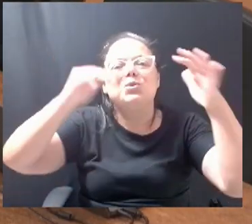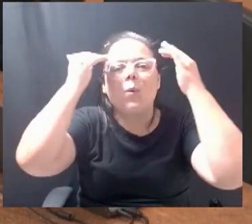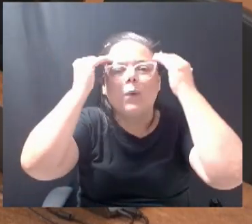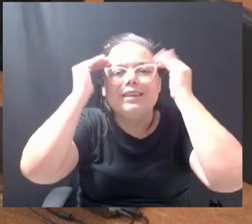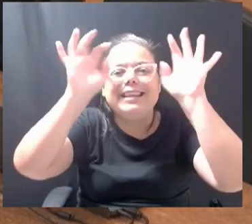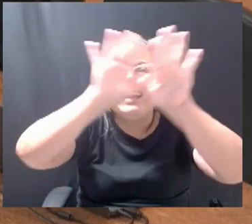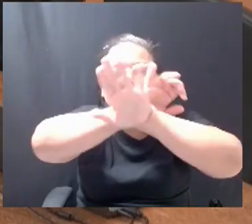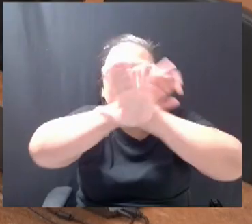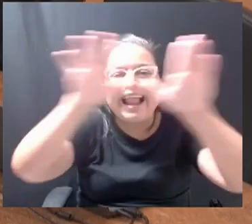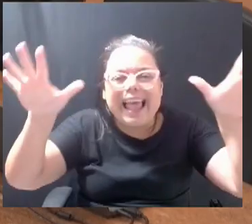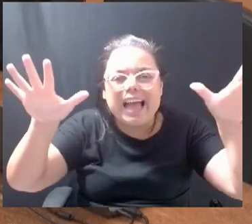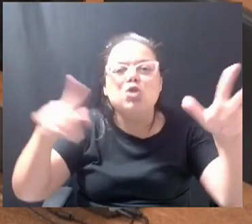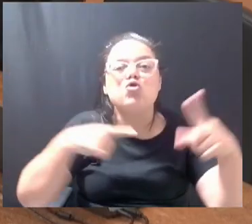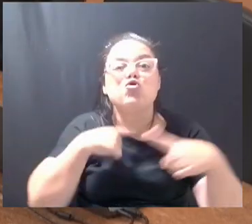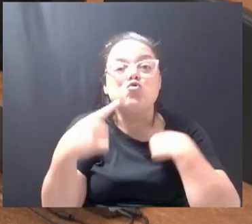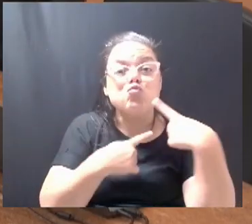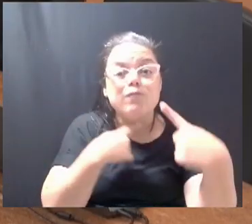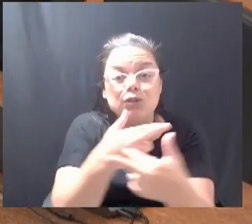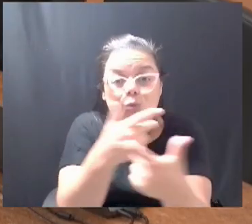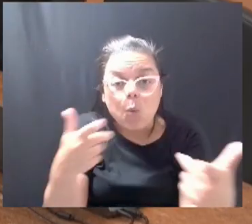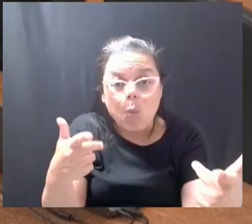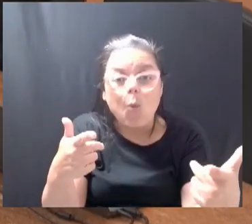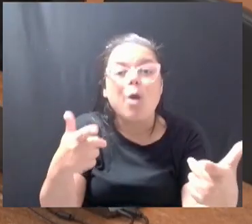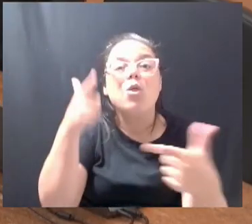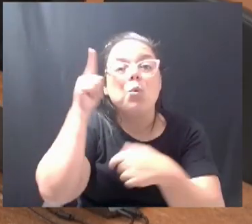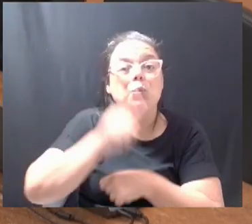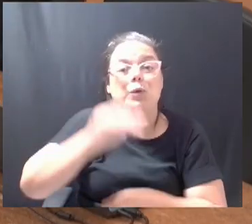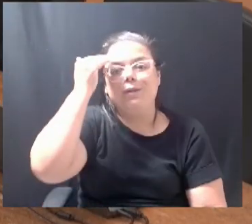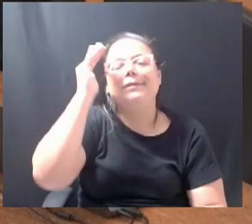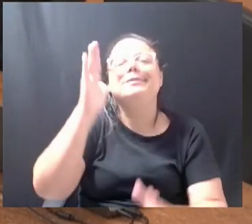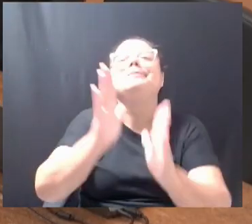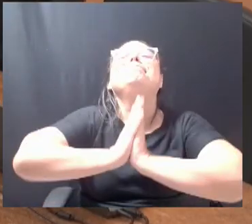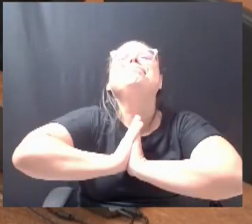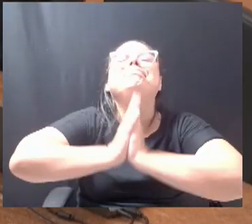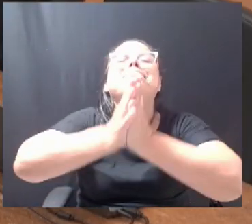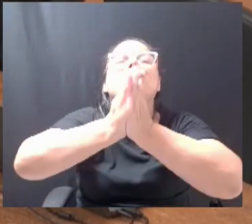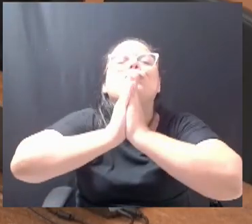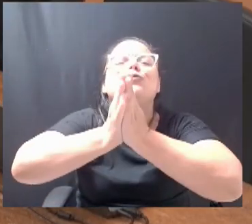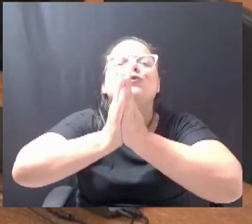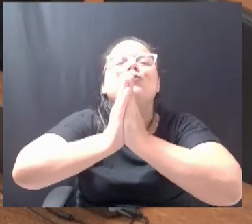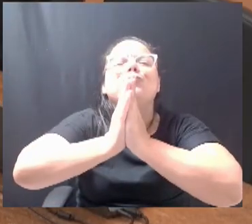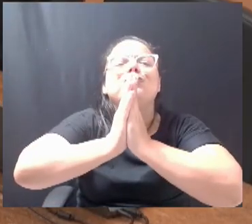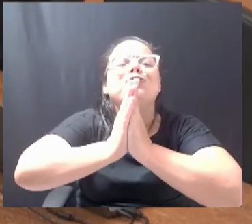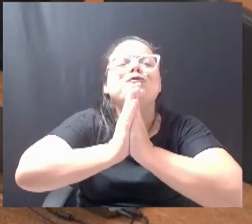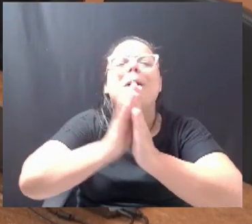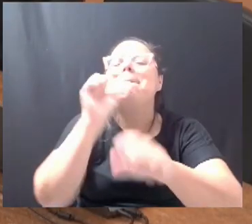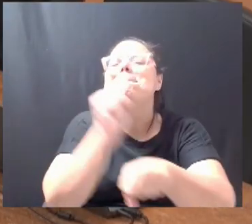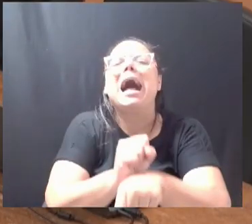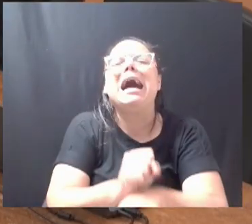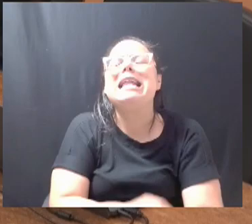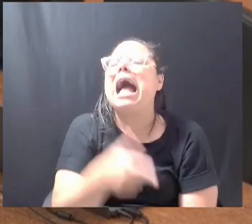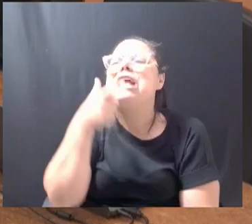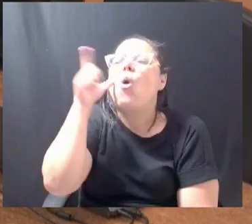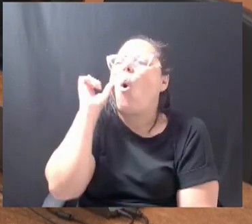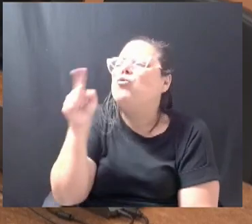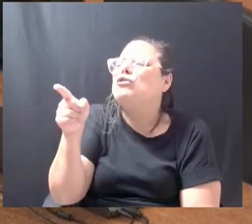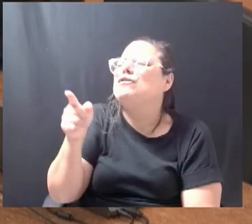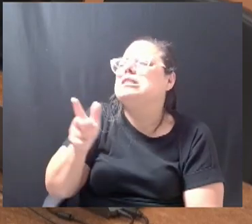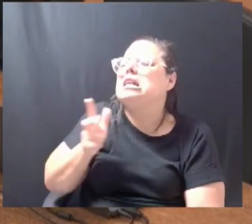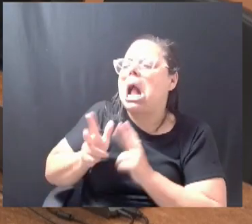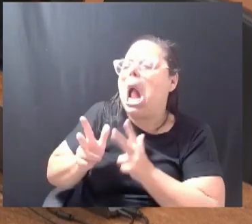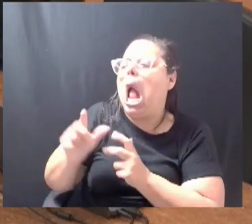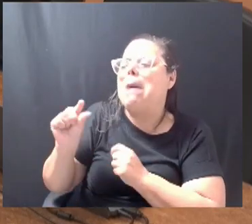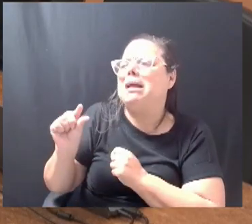para entender isso? Então, pelo amor de Deus, não vamos parar de falar para a pessoa, mas ontem você estava gaguejando menos, então hoje você consegue ficar